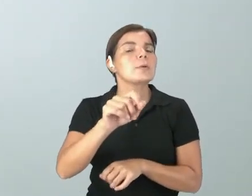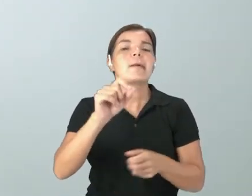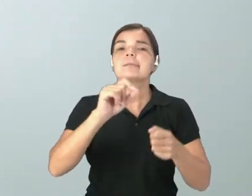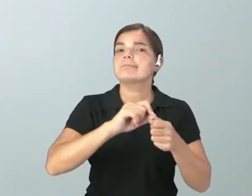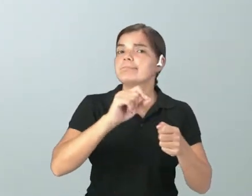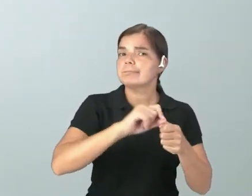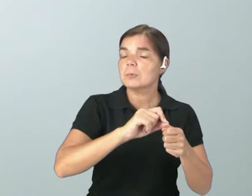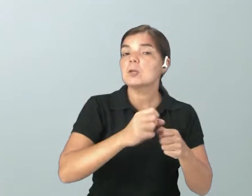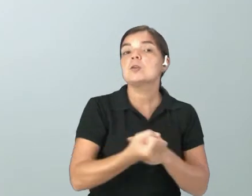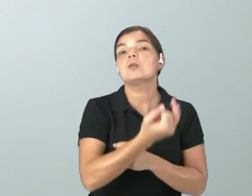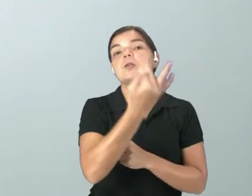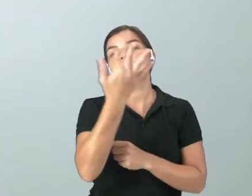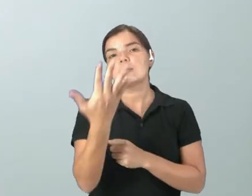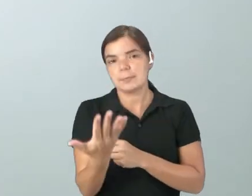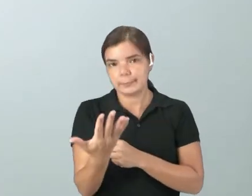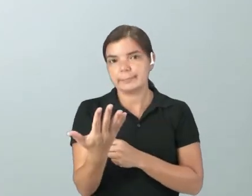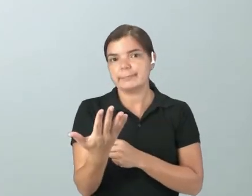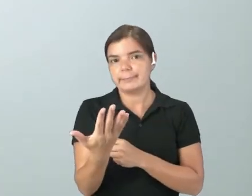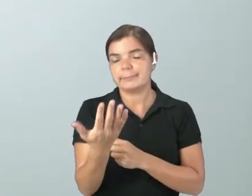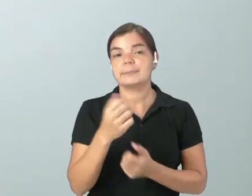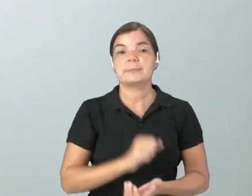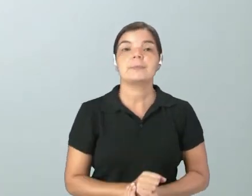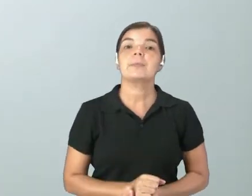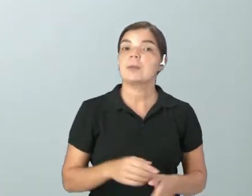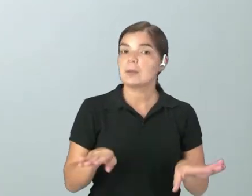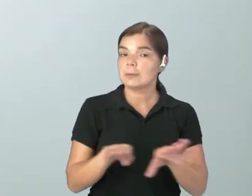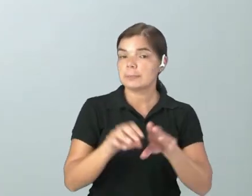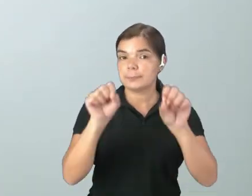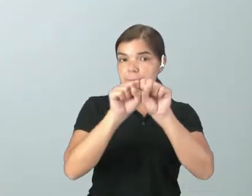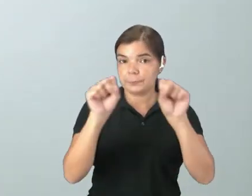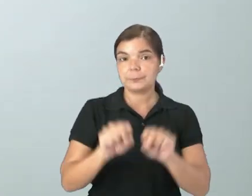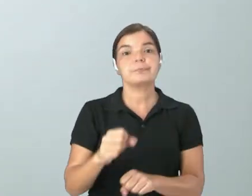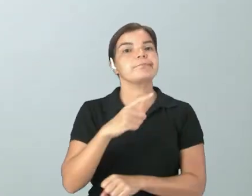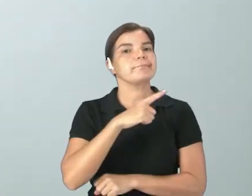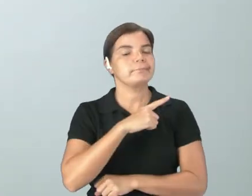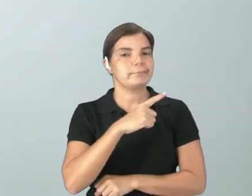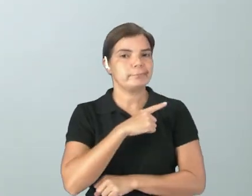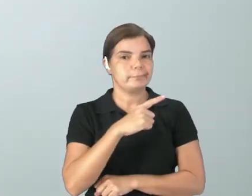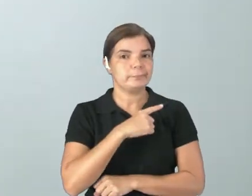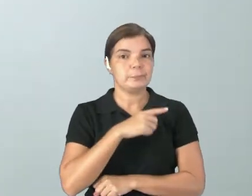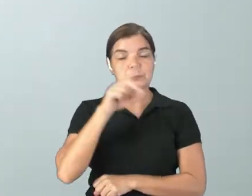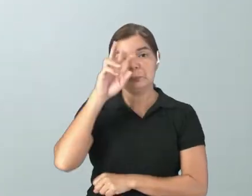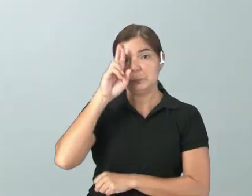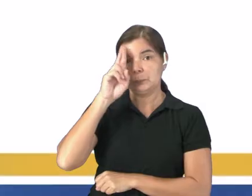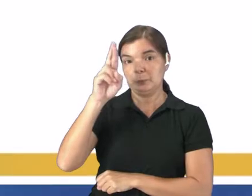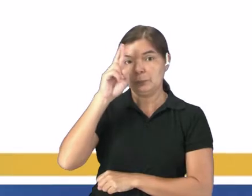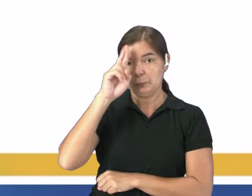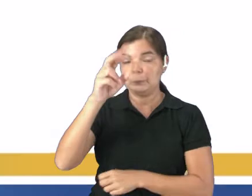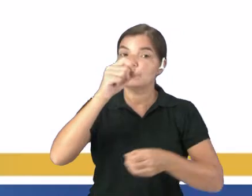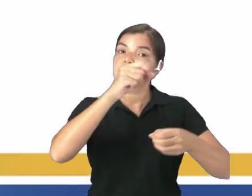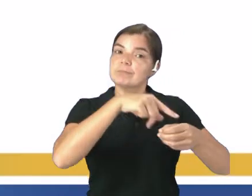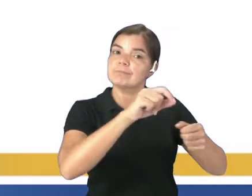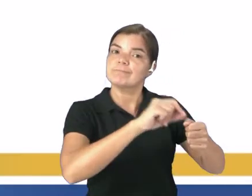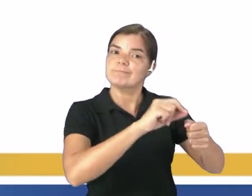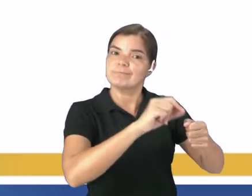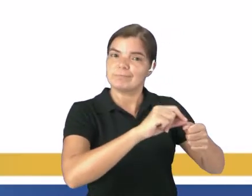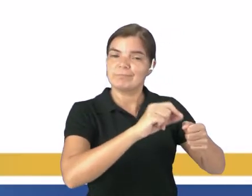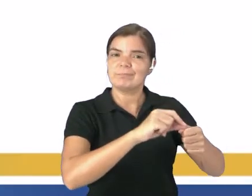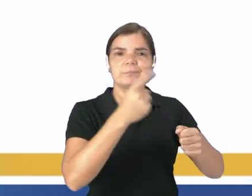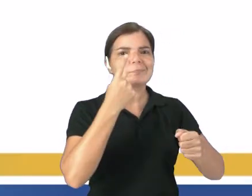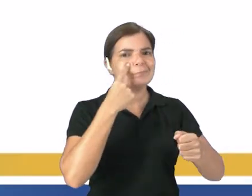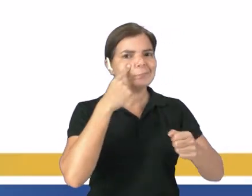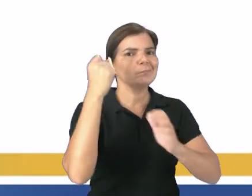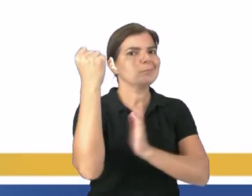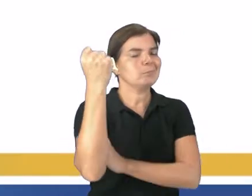e a quantidade do que é produzido. E aí, nesse sistema, a gente vai ter isso. Os donos dos meios de produção, somados à força